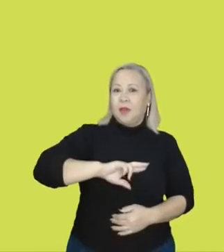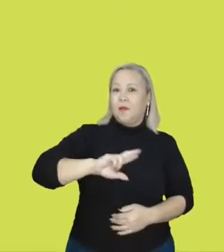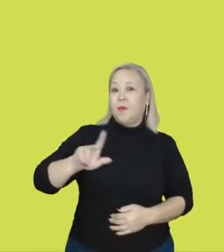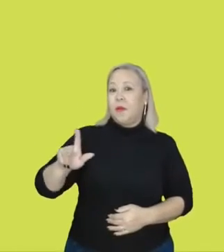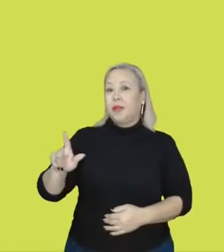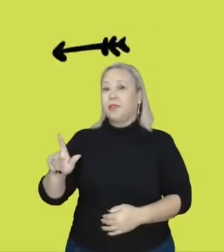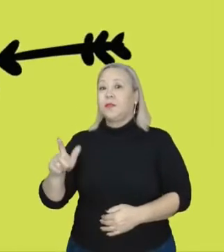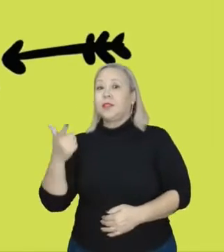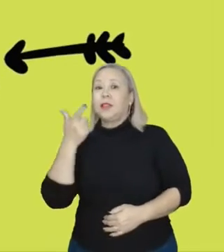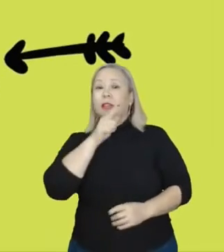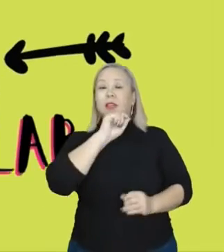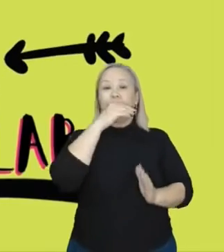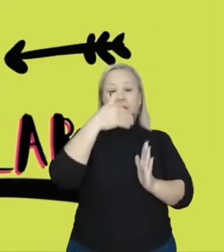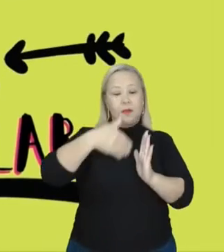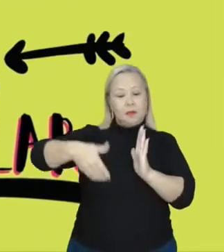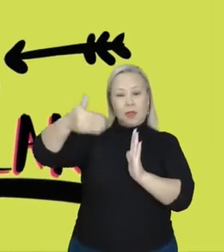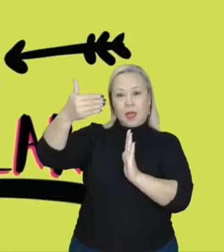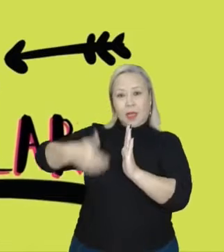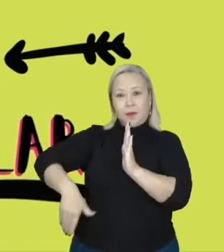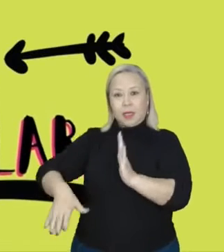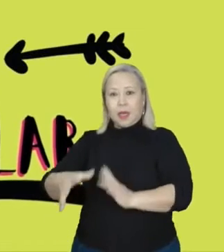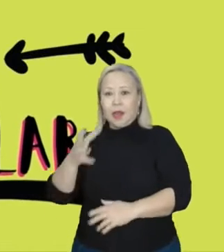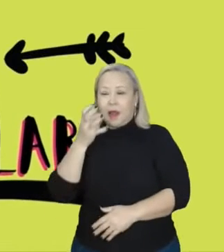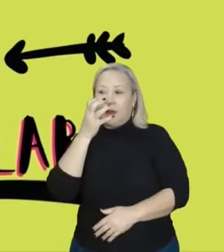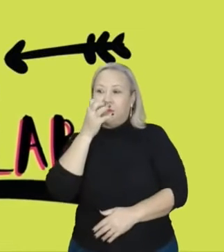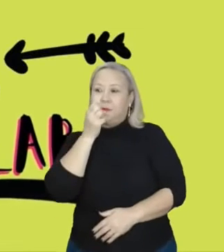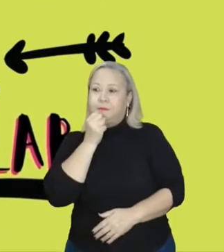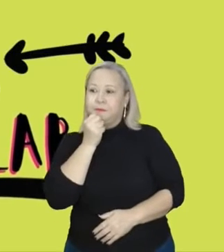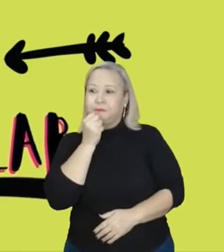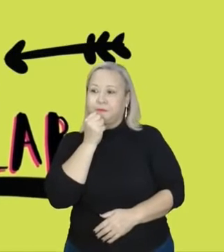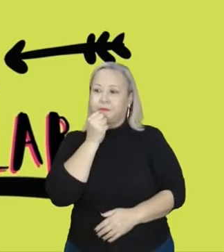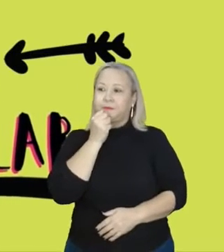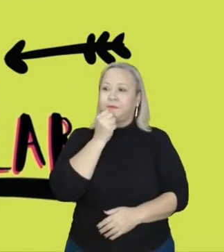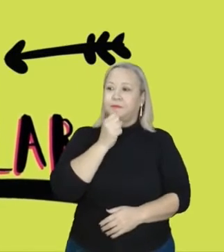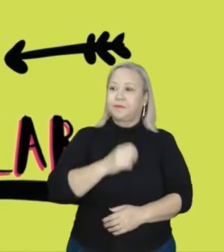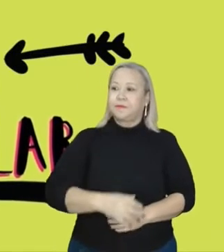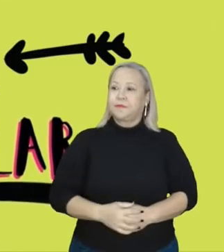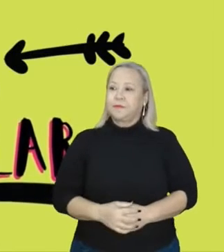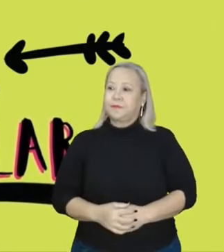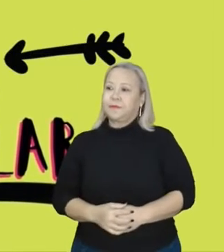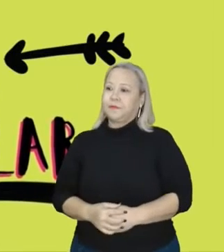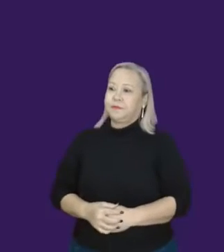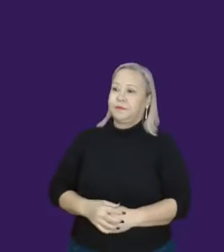Não vão mais conseguir me anular, me calar.